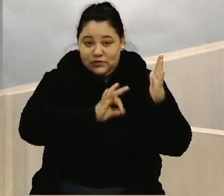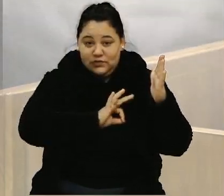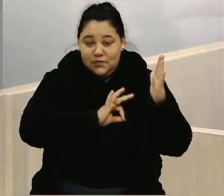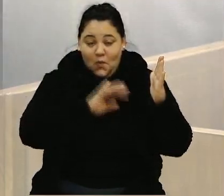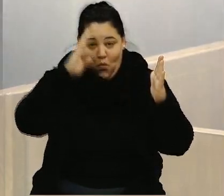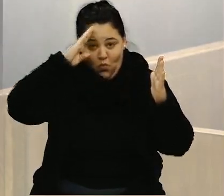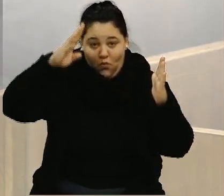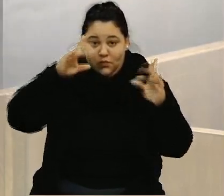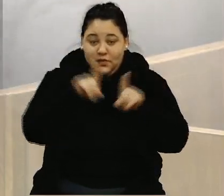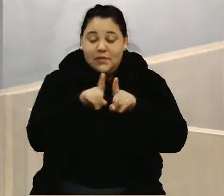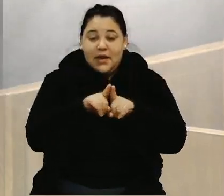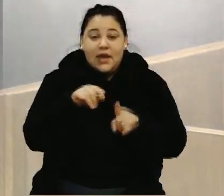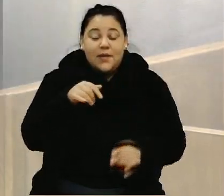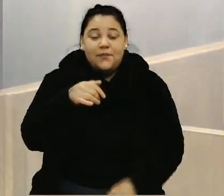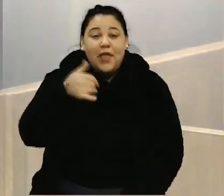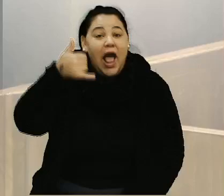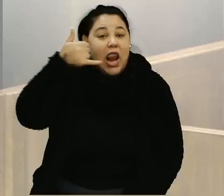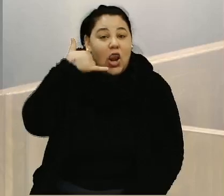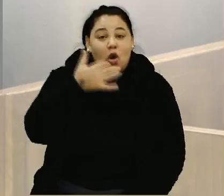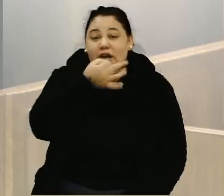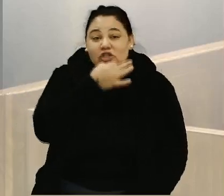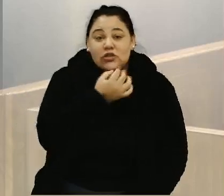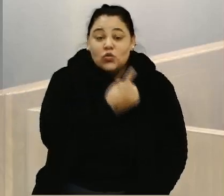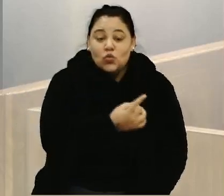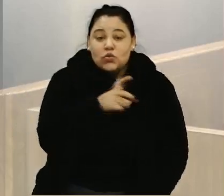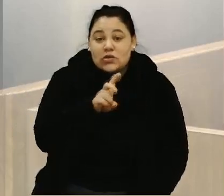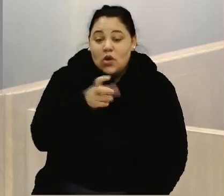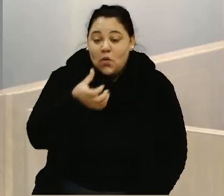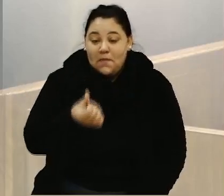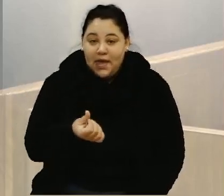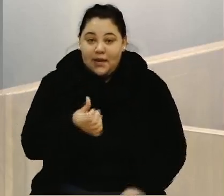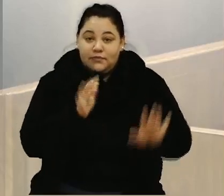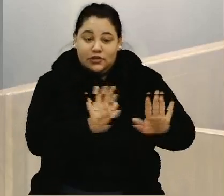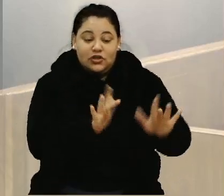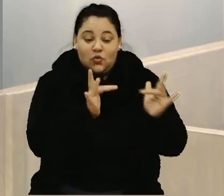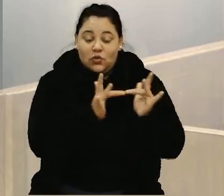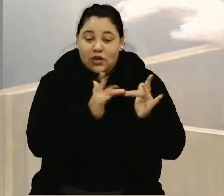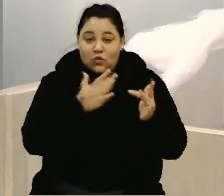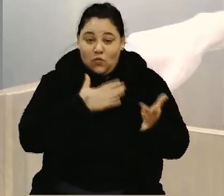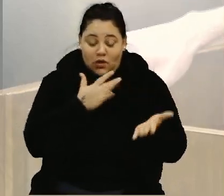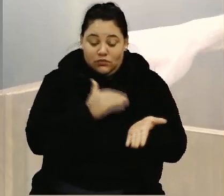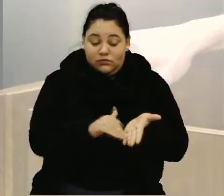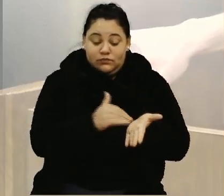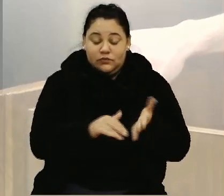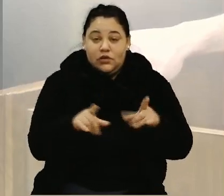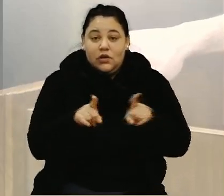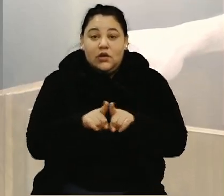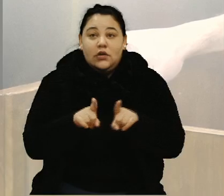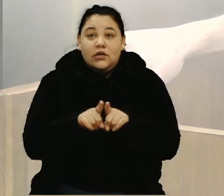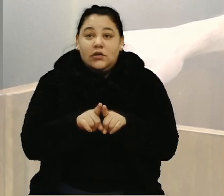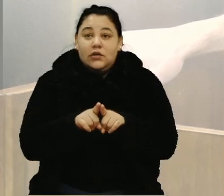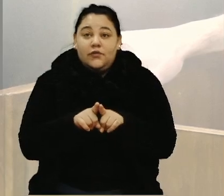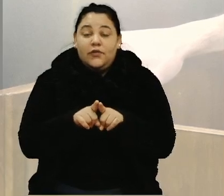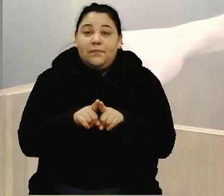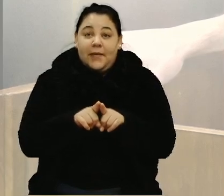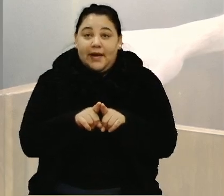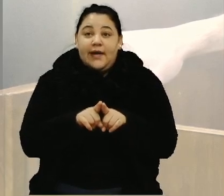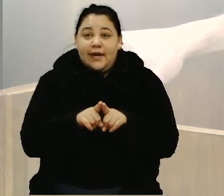Caxias 156, também aqui vou deixar o contato do meu gabinete, que é o